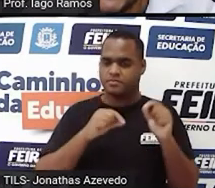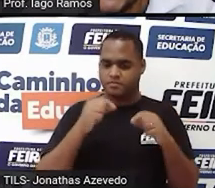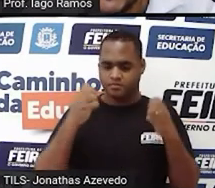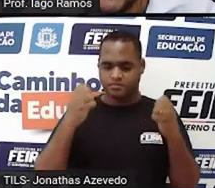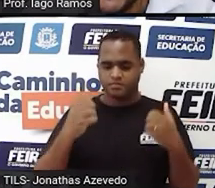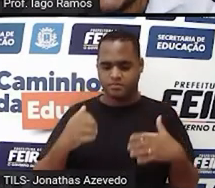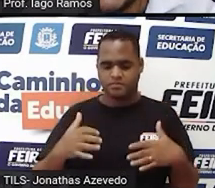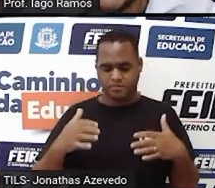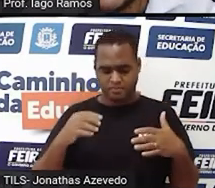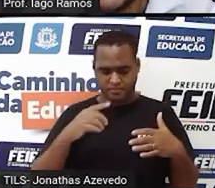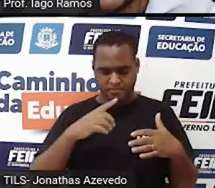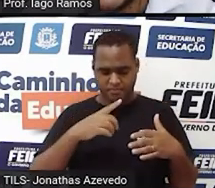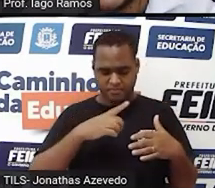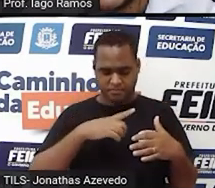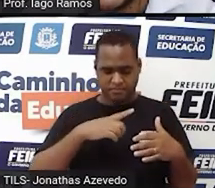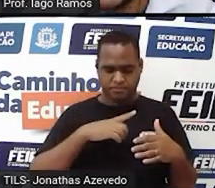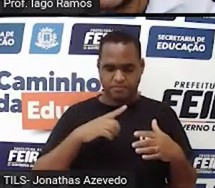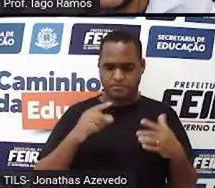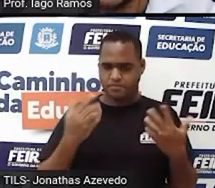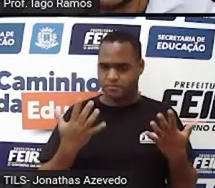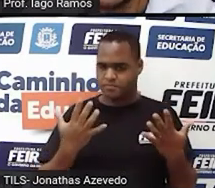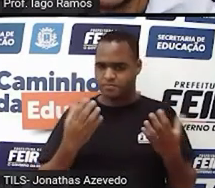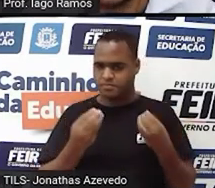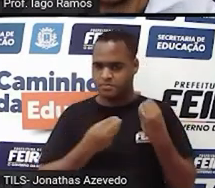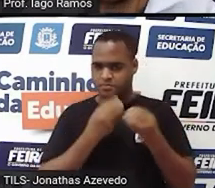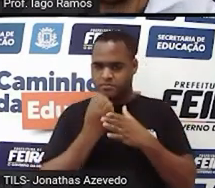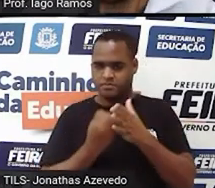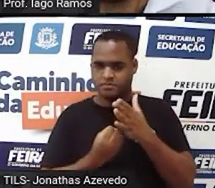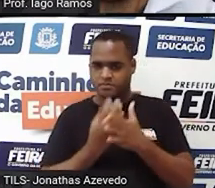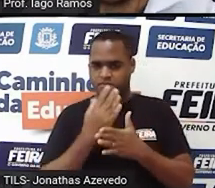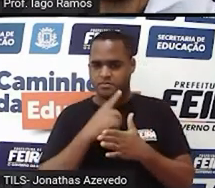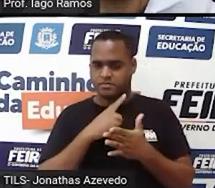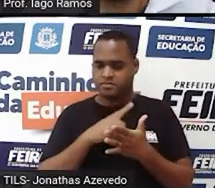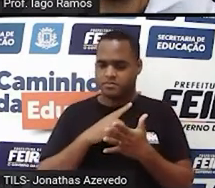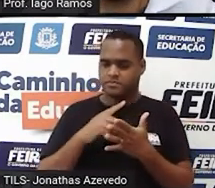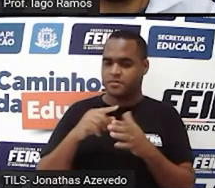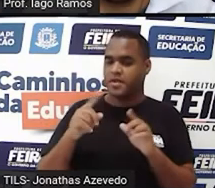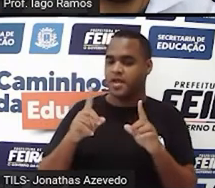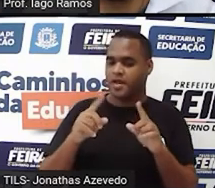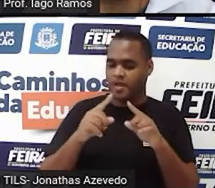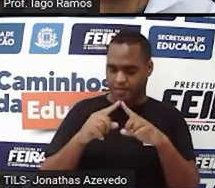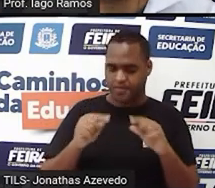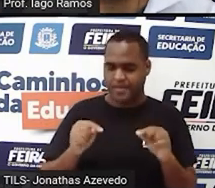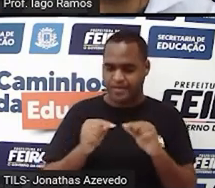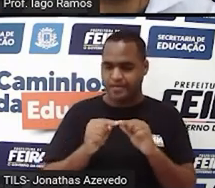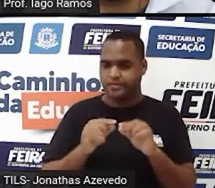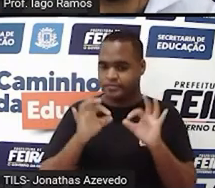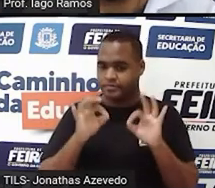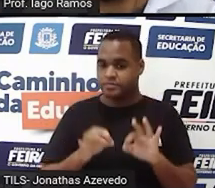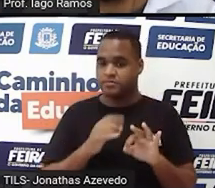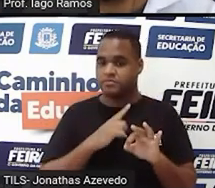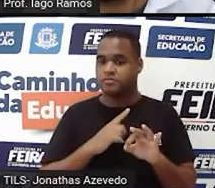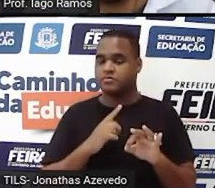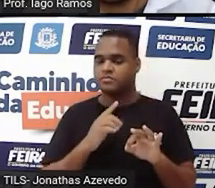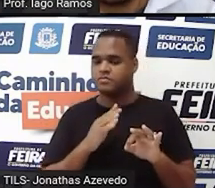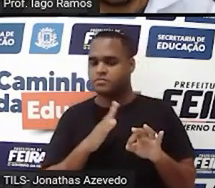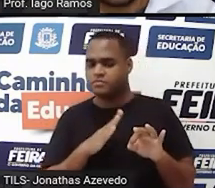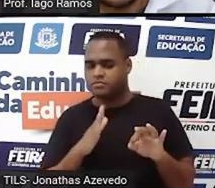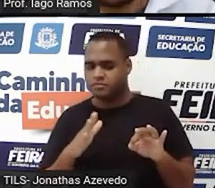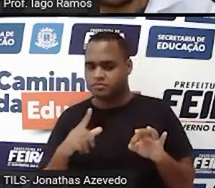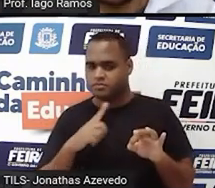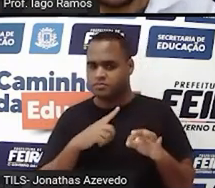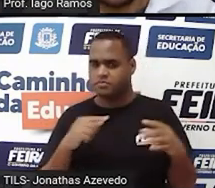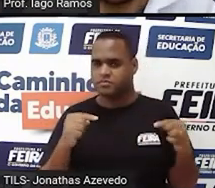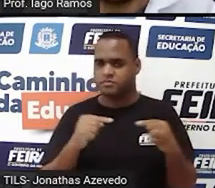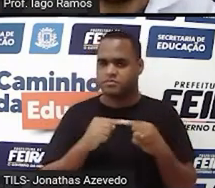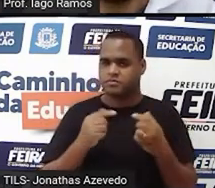ó as medidas que aparece aqui nas Quinas minhas os ângulos são ângulos retos por isso que o nome é retângulo ângulos